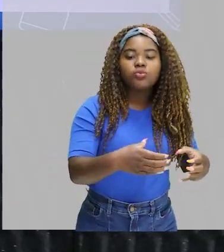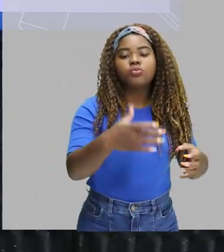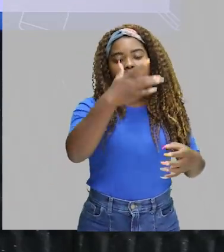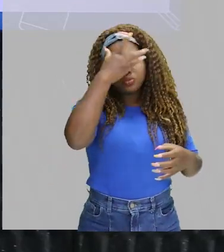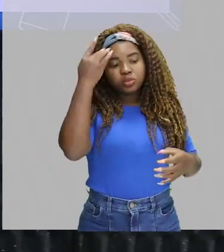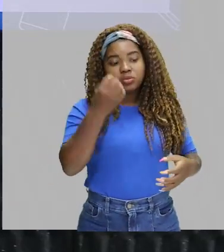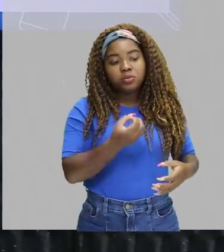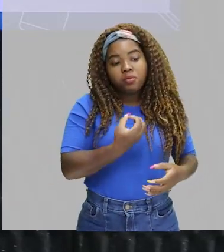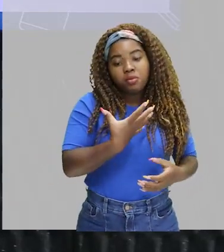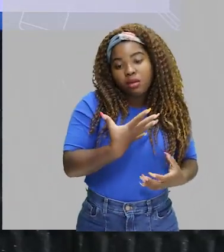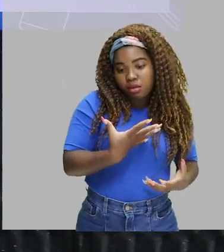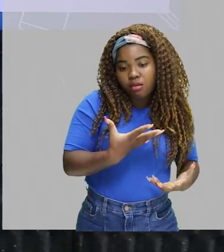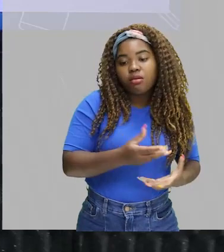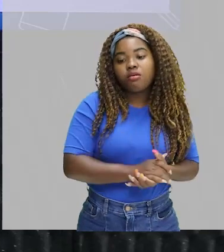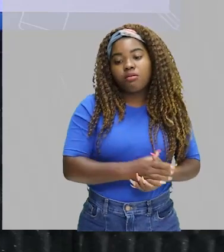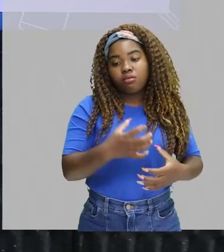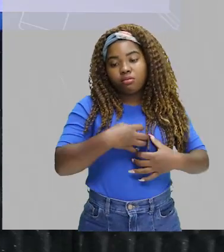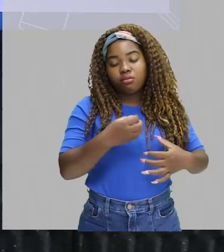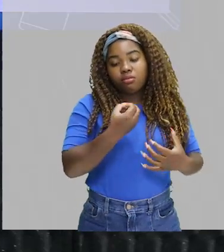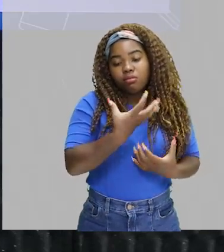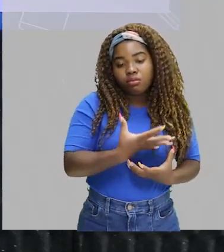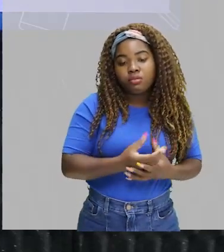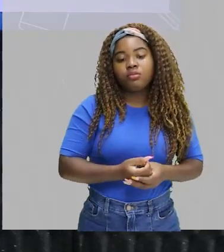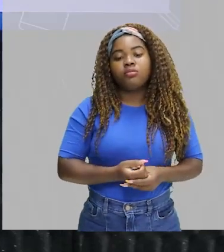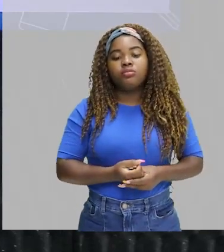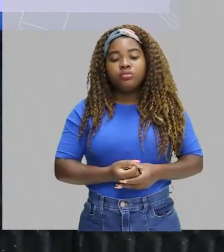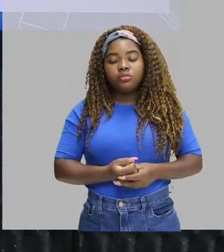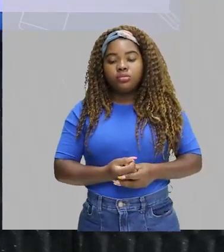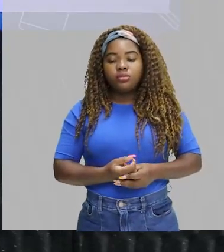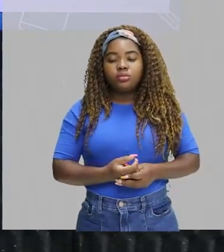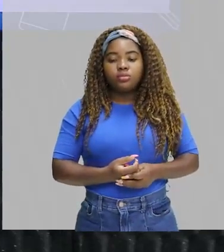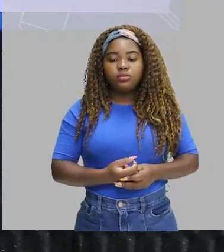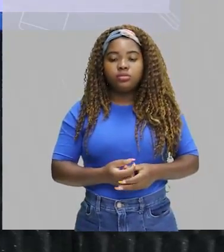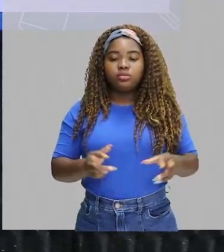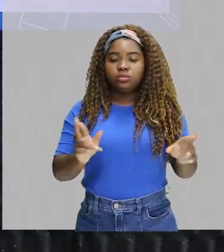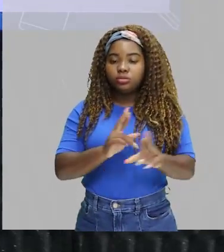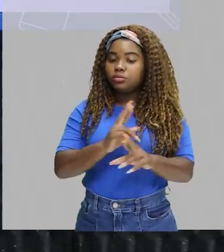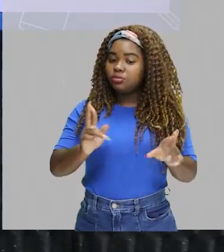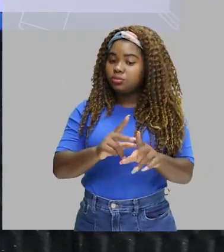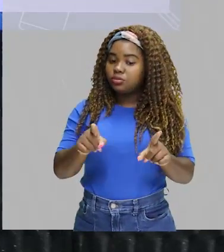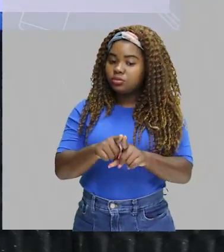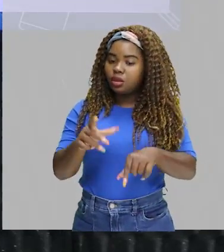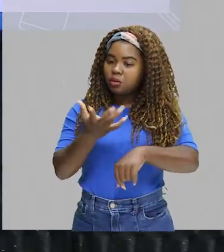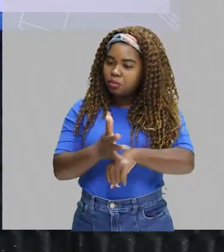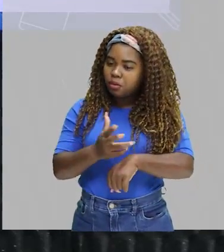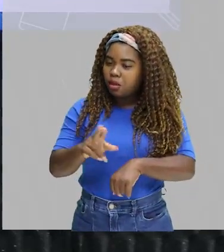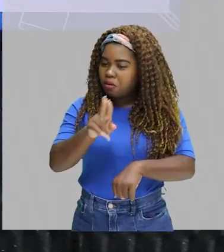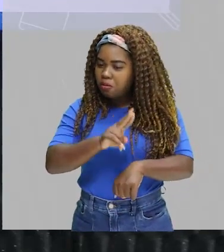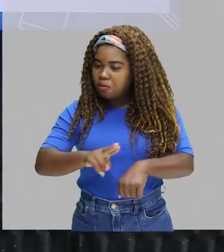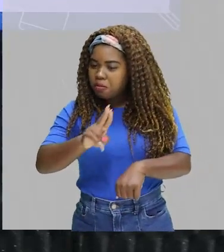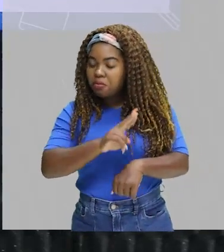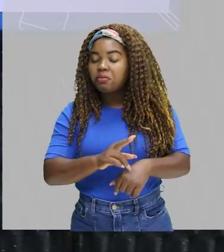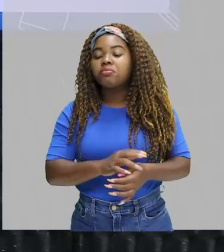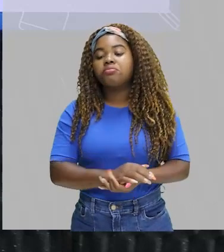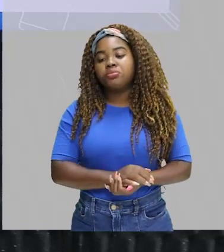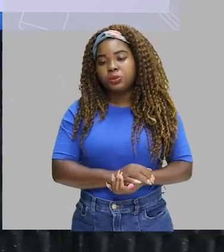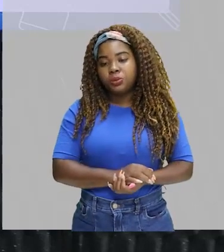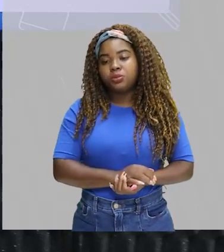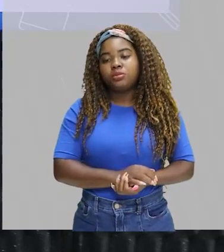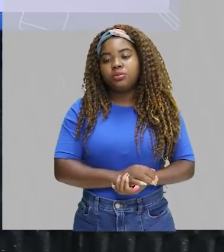o bem, é aquele associado necessariamente ao prático, ao uso prático das coisas,